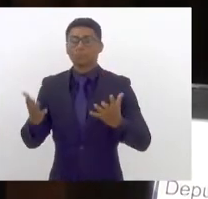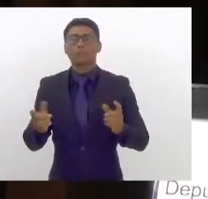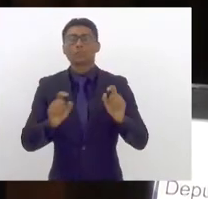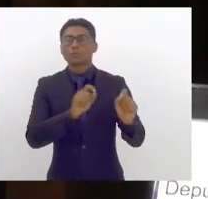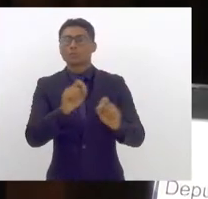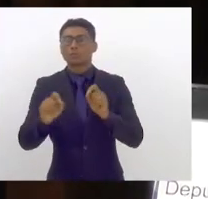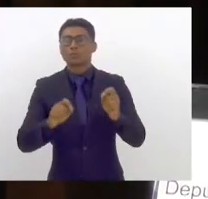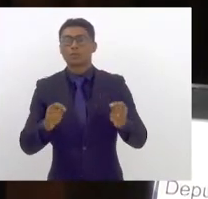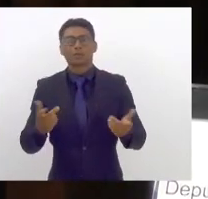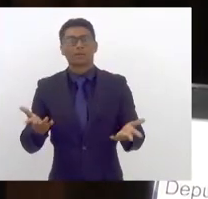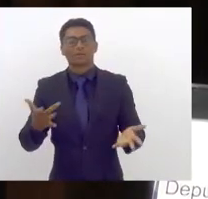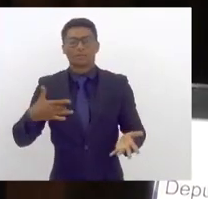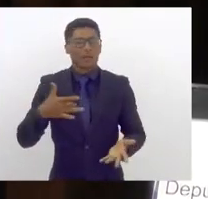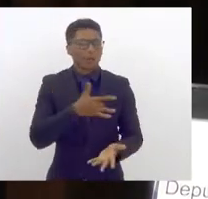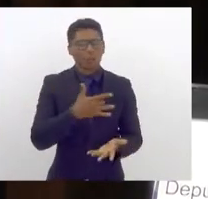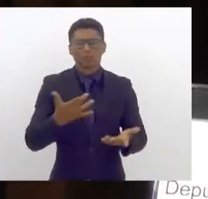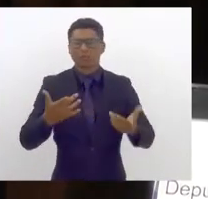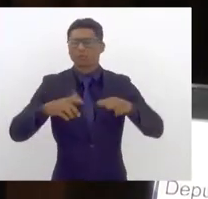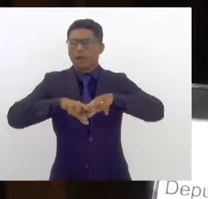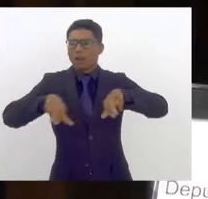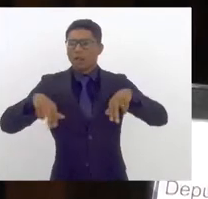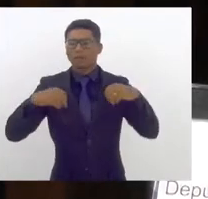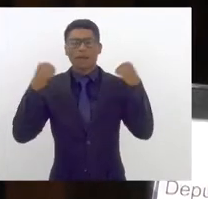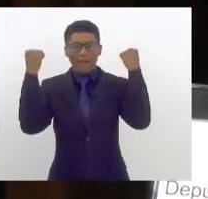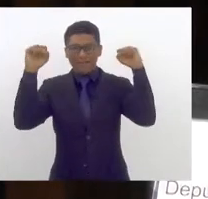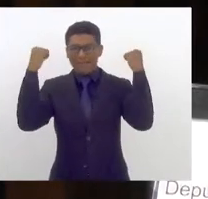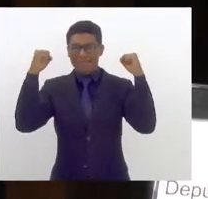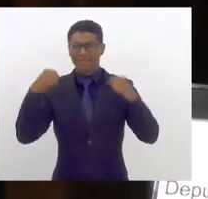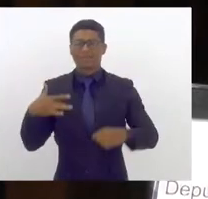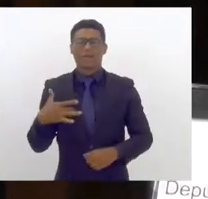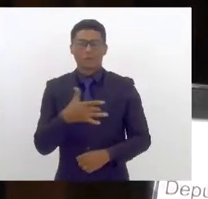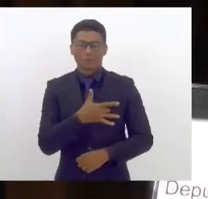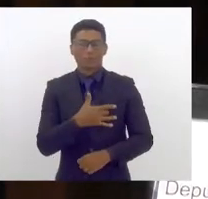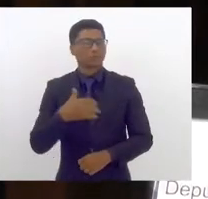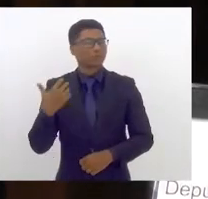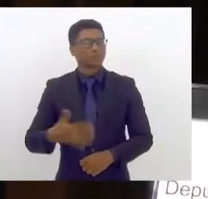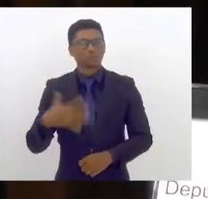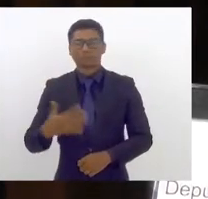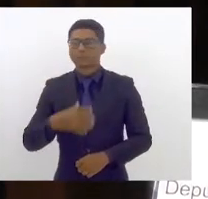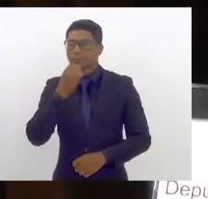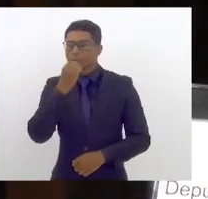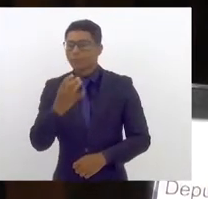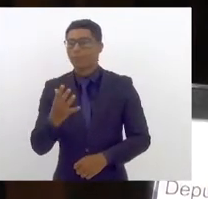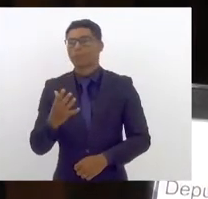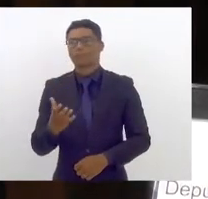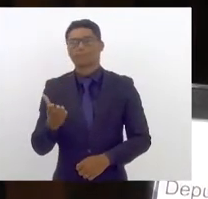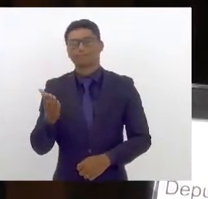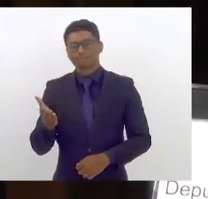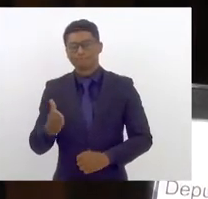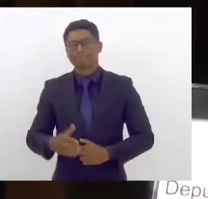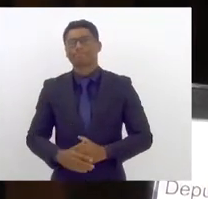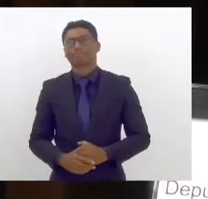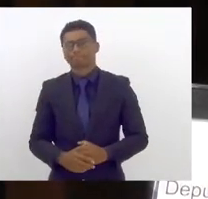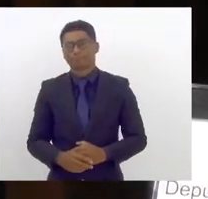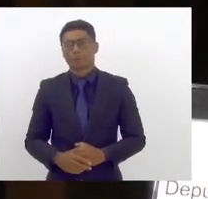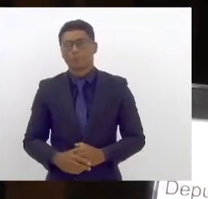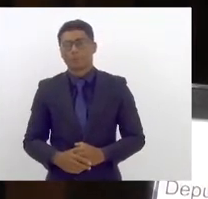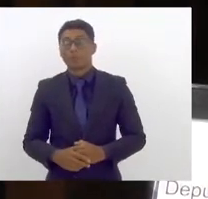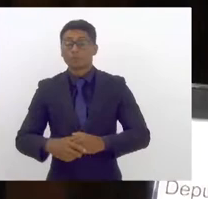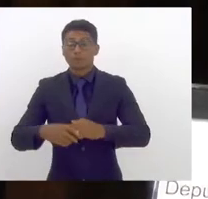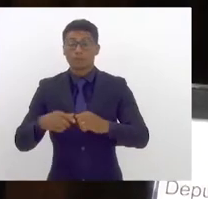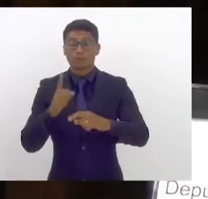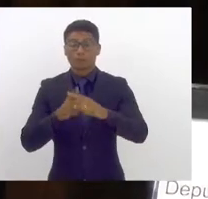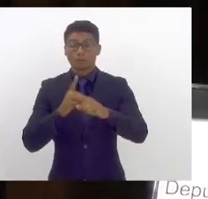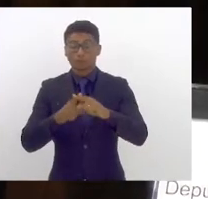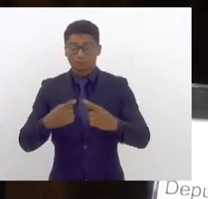saudáveis como um todo o quanto que essa Academias da Saúde São benéficas para as mulheres não apenas no que estão as prevenção